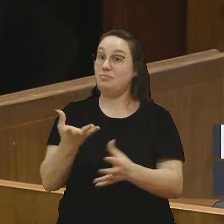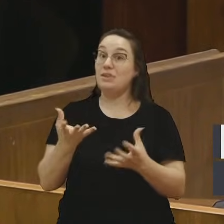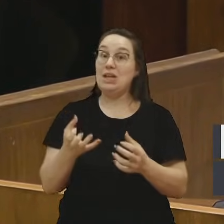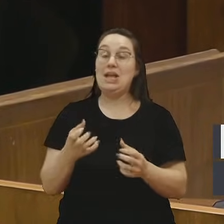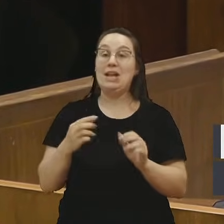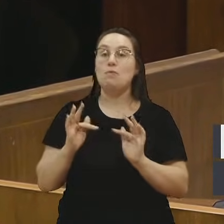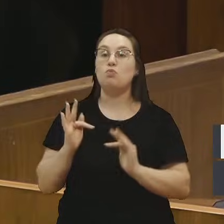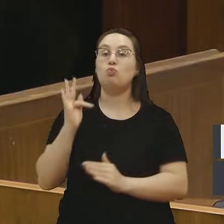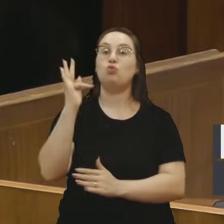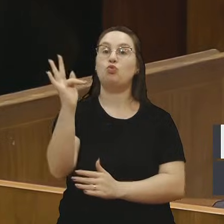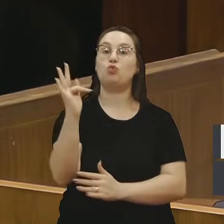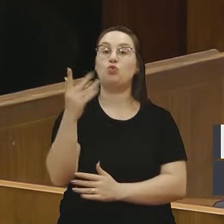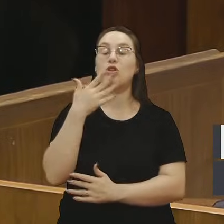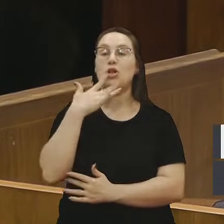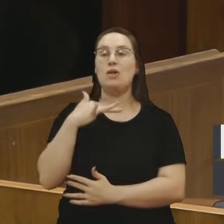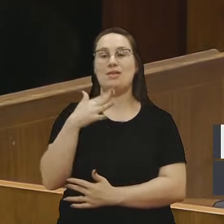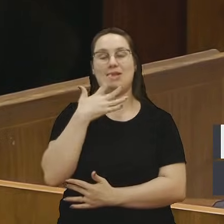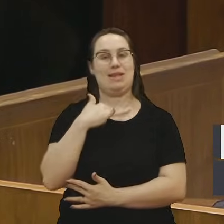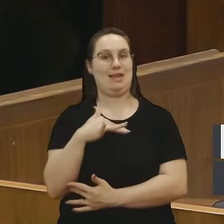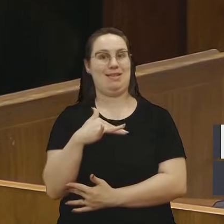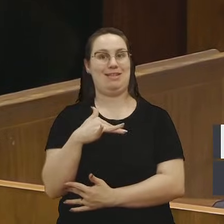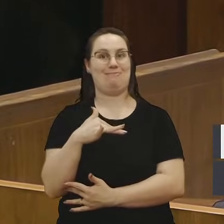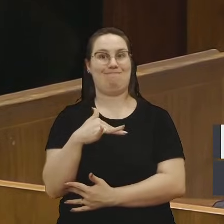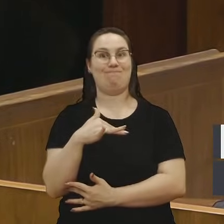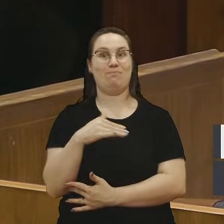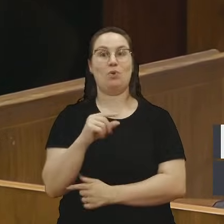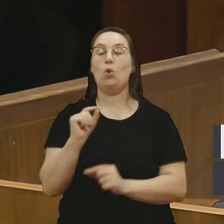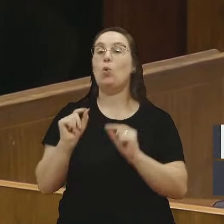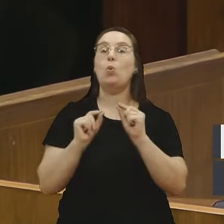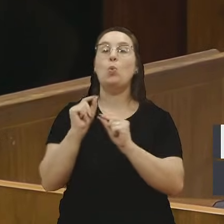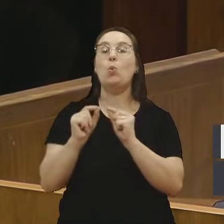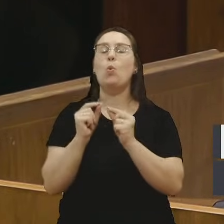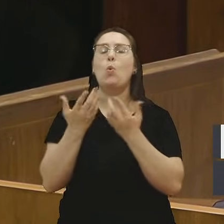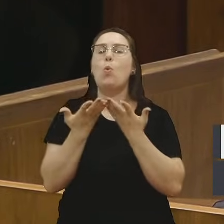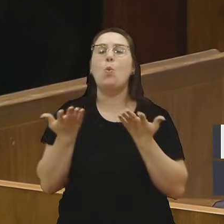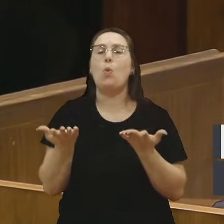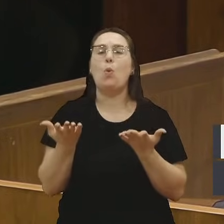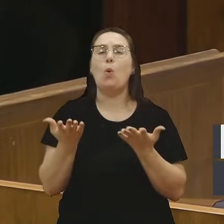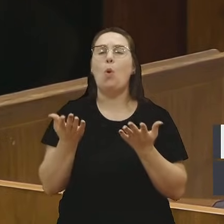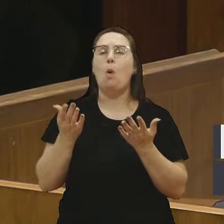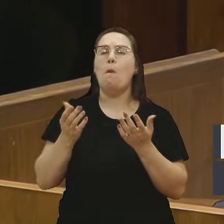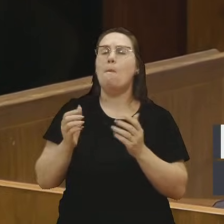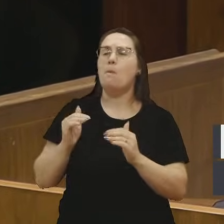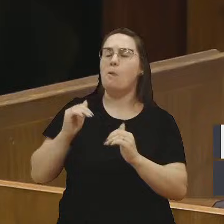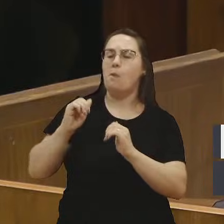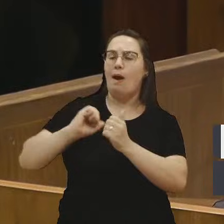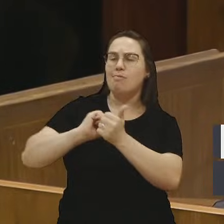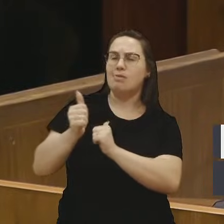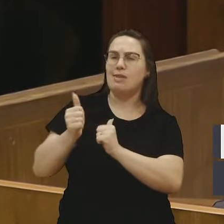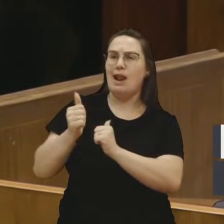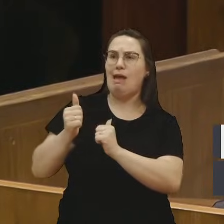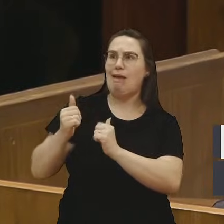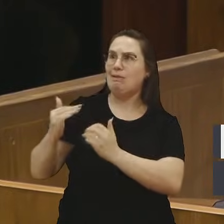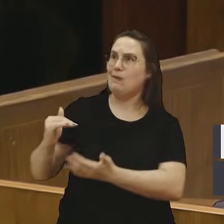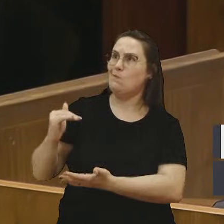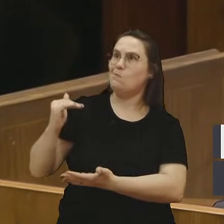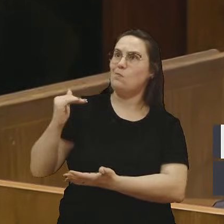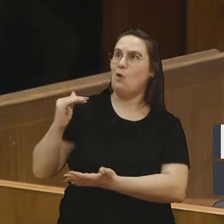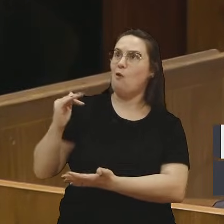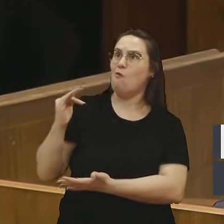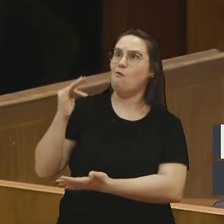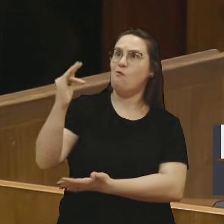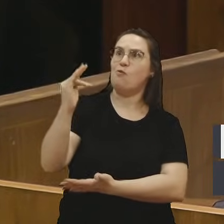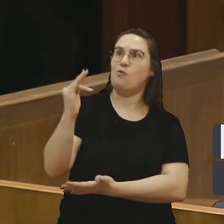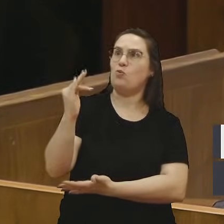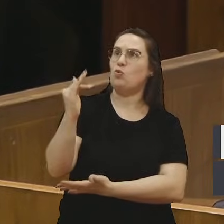o futuro das nossas crianças. Como teremos grandes atletas olímpicos, Olímpicos se nós não tivermos o